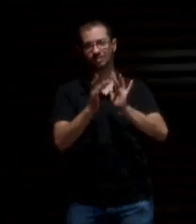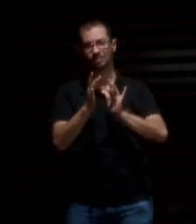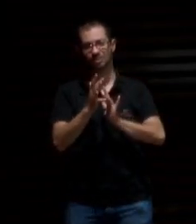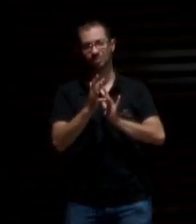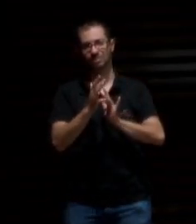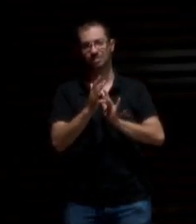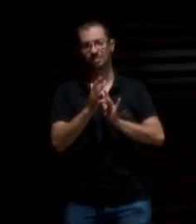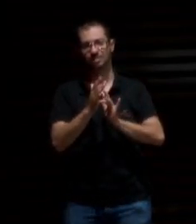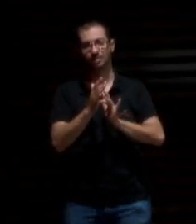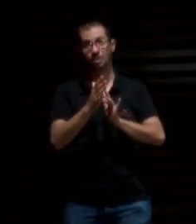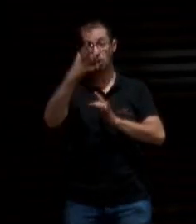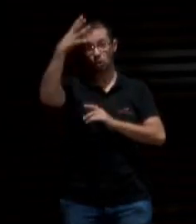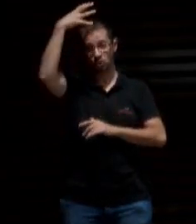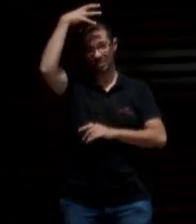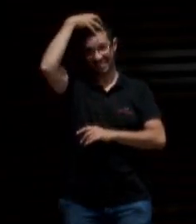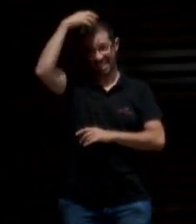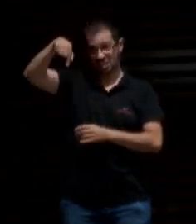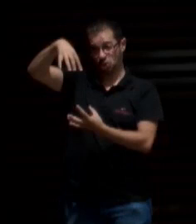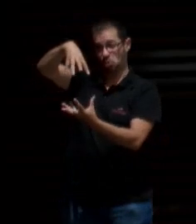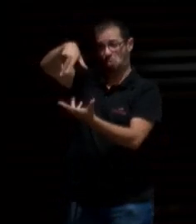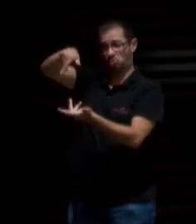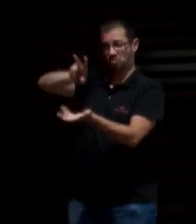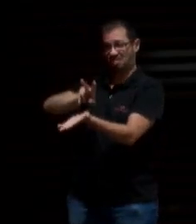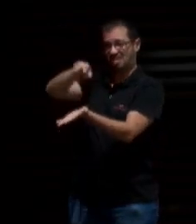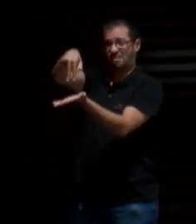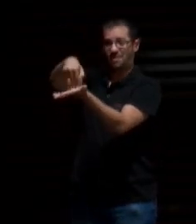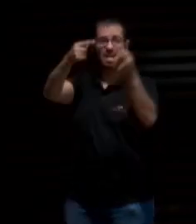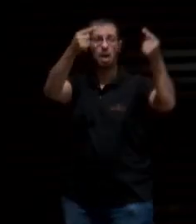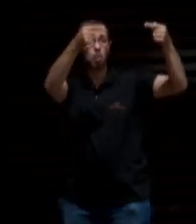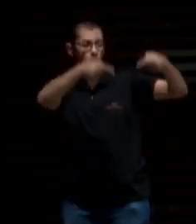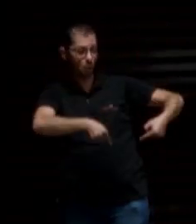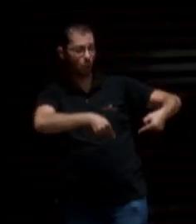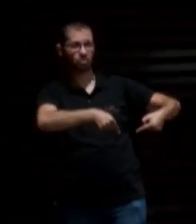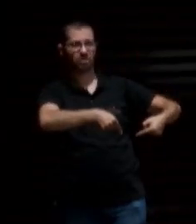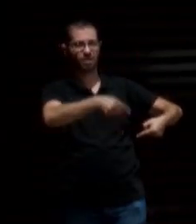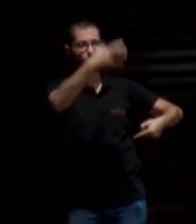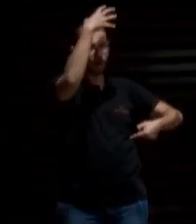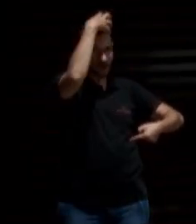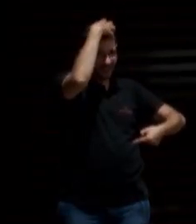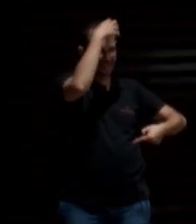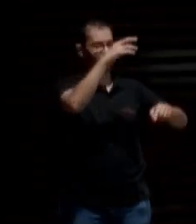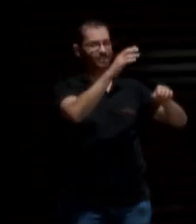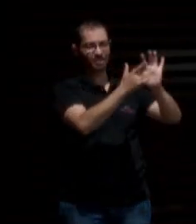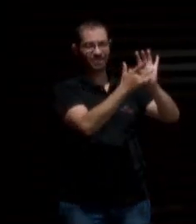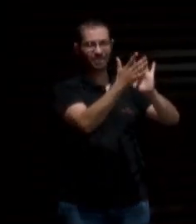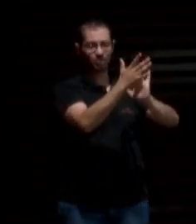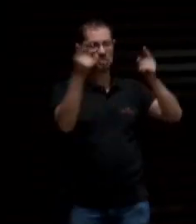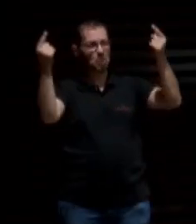Os reis da terra se levantam e conspiram contra o Senhor e contra o seu ungido. E porque o seu ungido está em mim, o mundo me odeia.